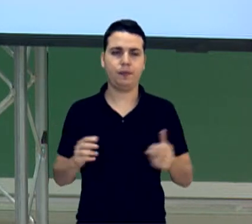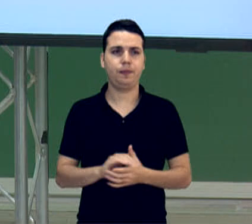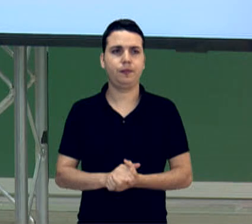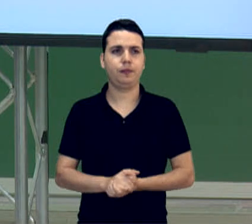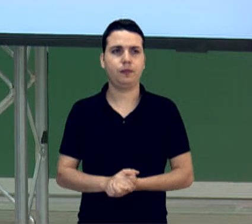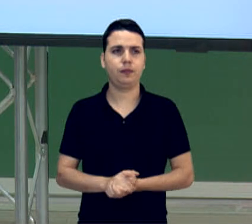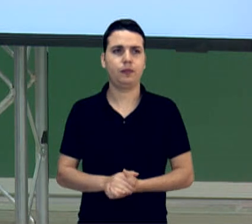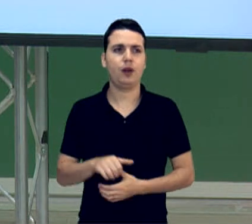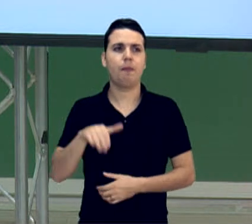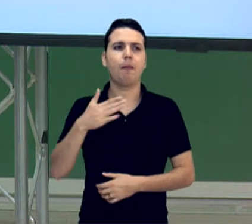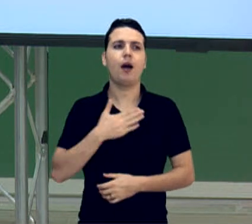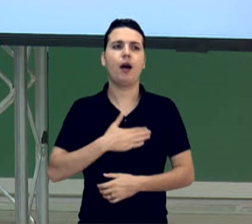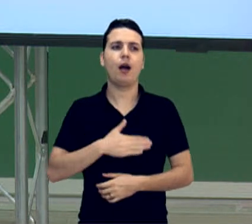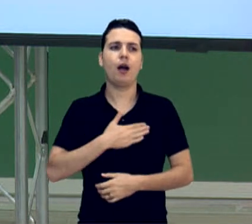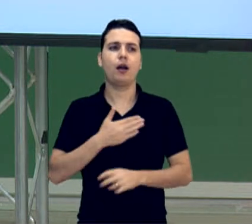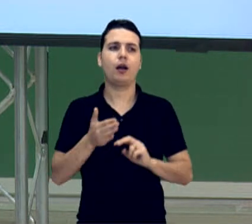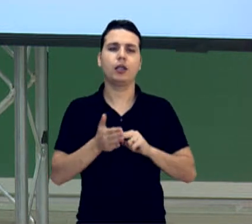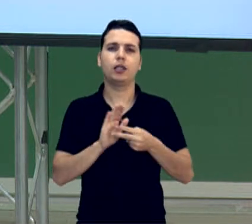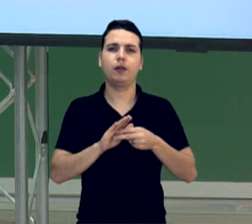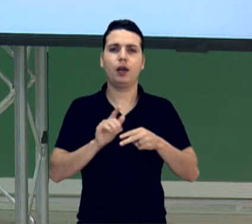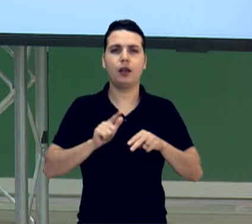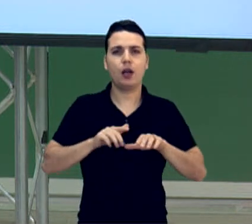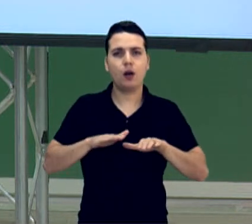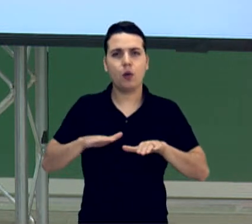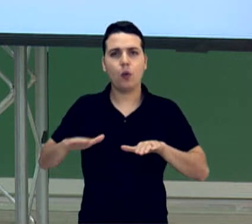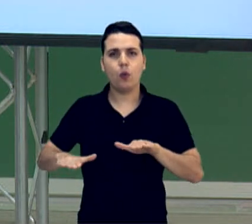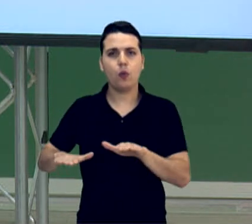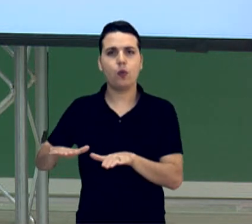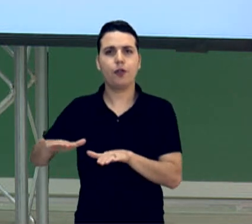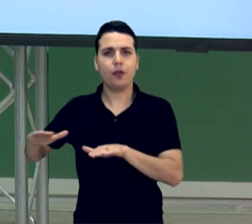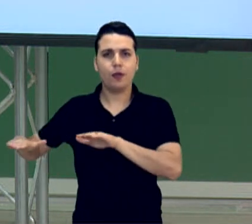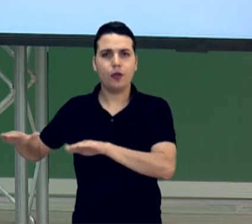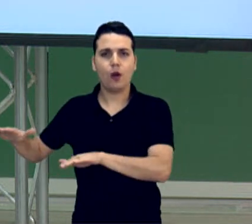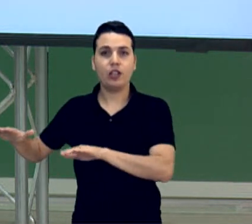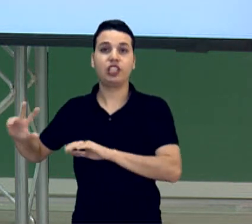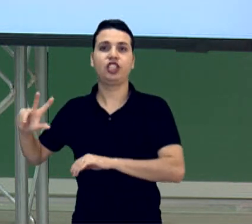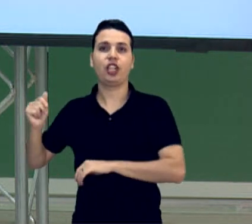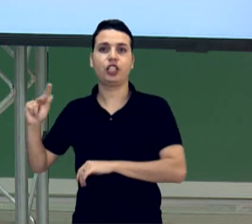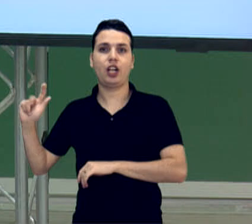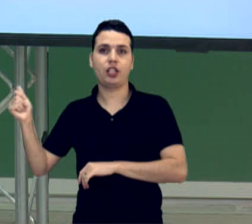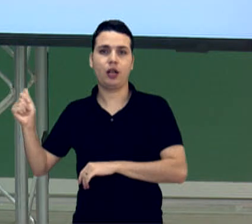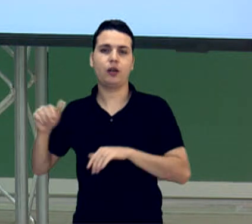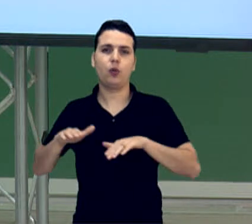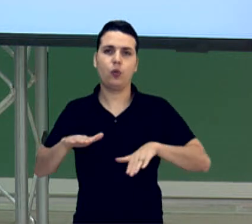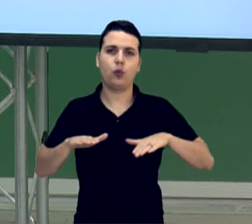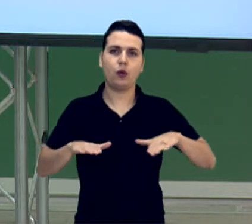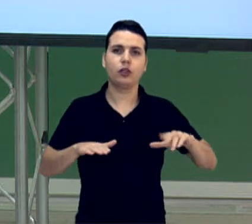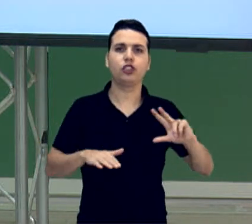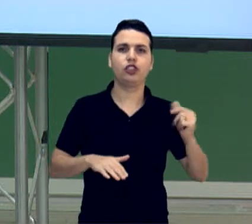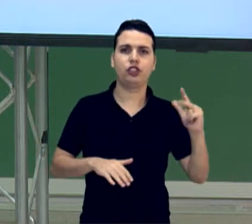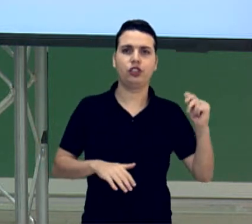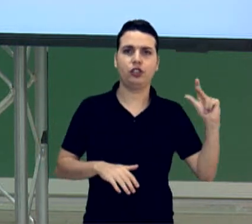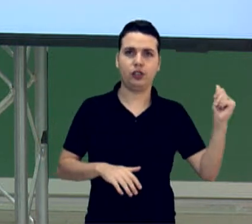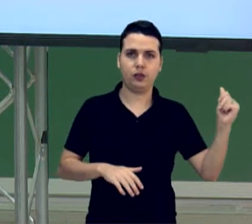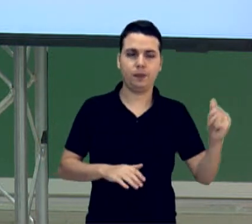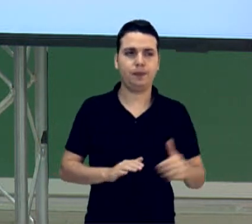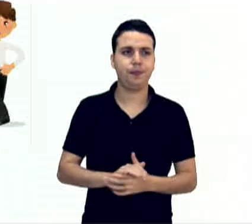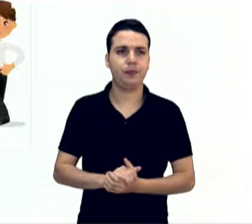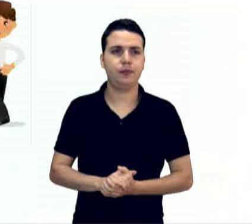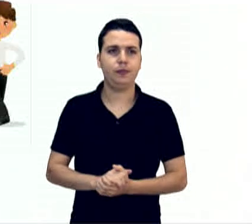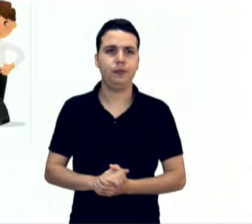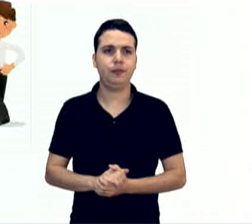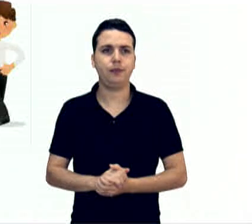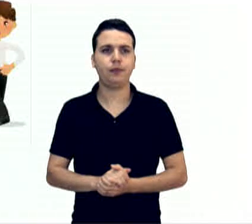Então, mais lento quer dizer mais espaçado, e aí o mais curtinho, tchá, tchá, tchá. Então, quando